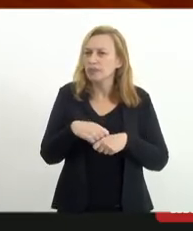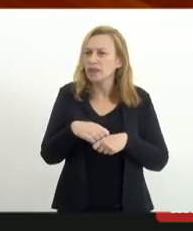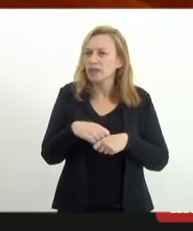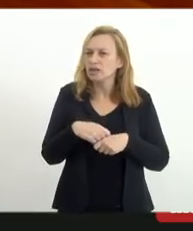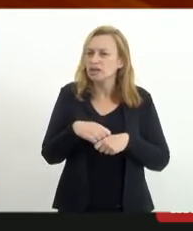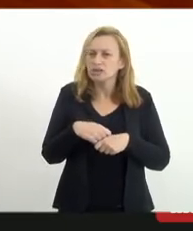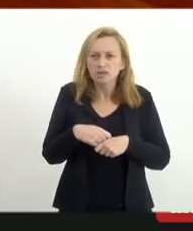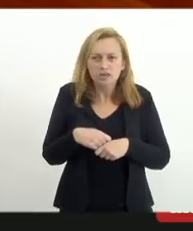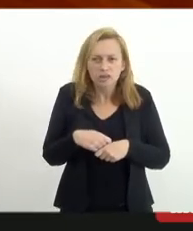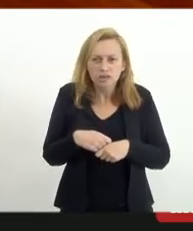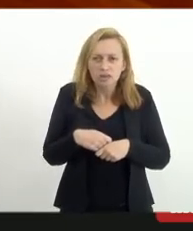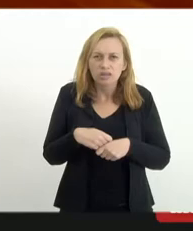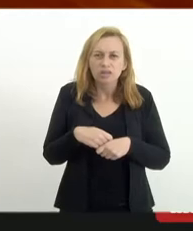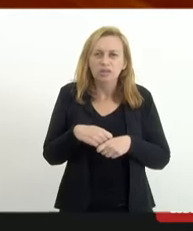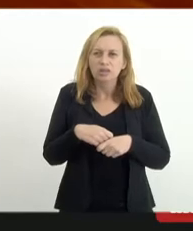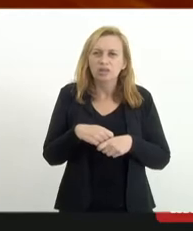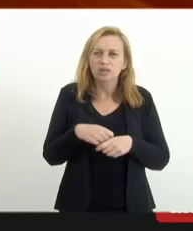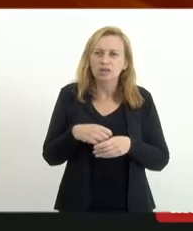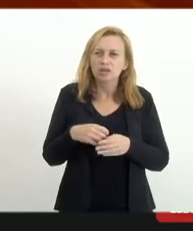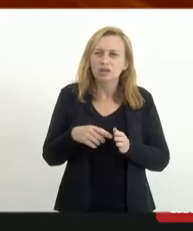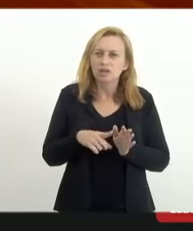a possível irregularidade. Né?